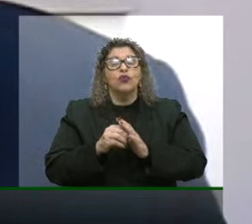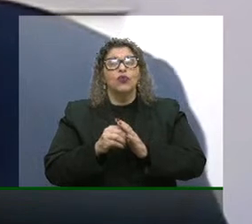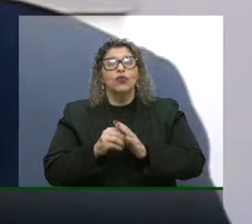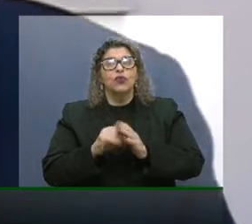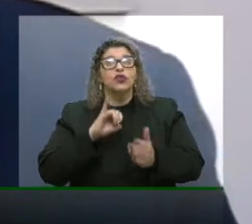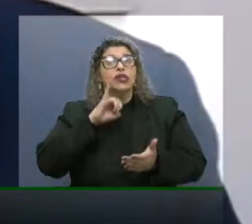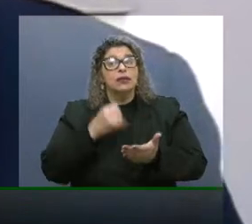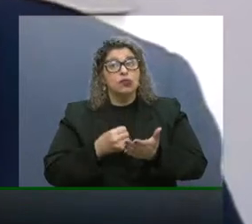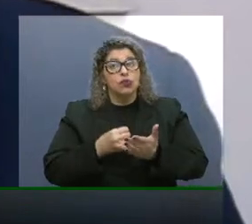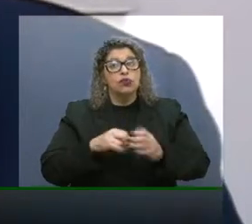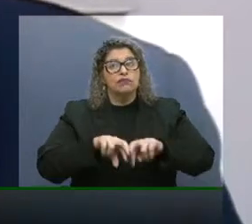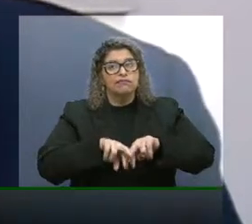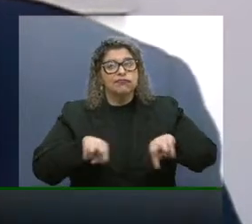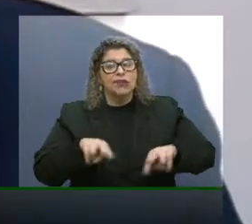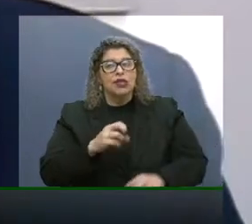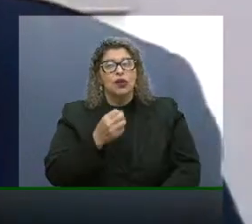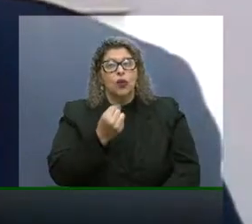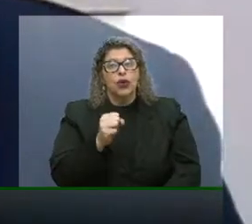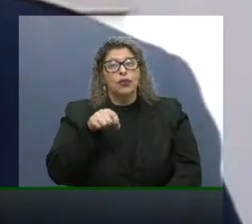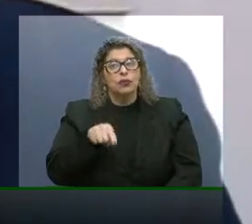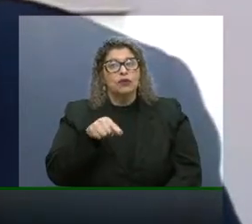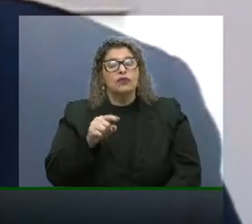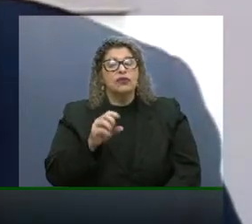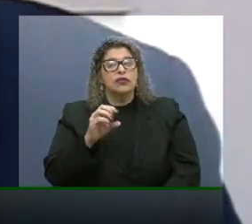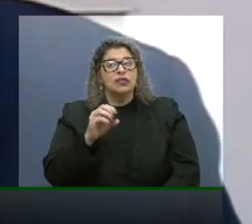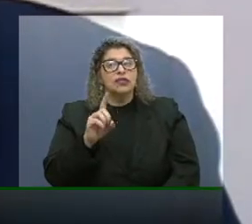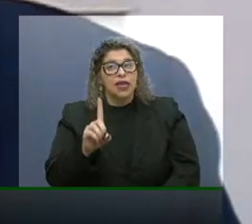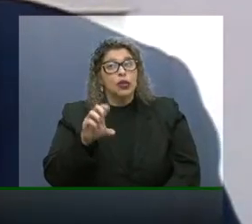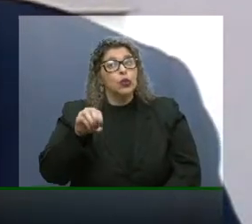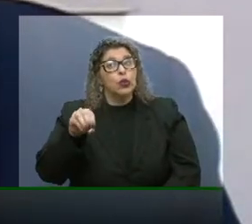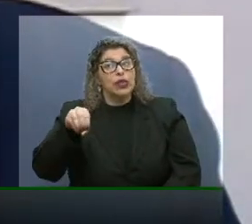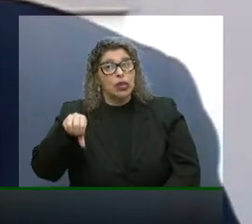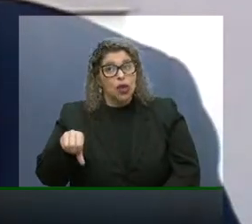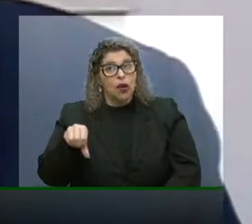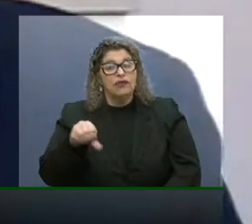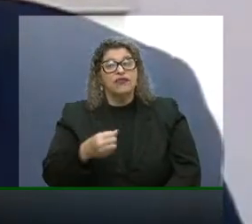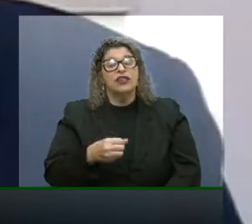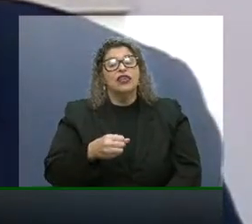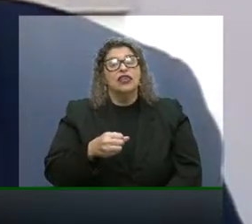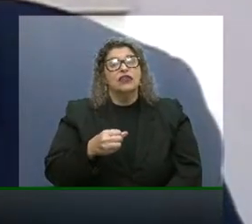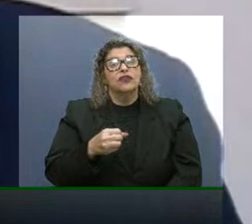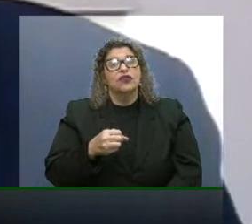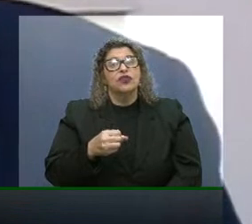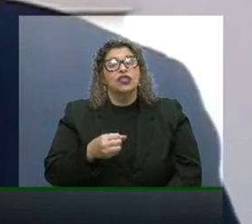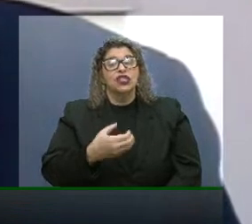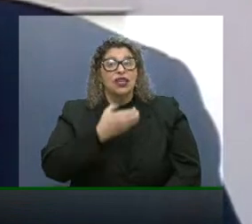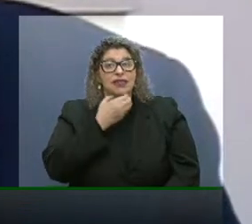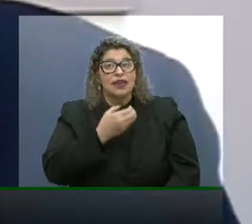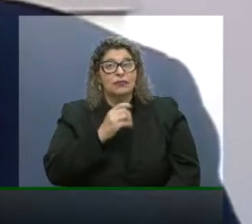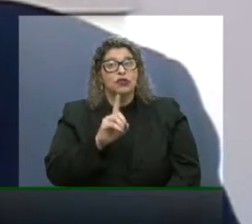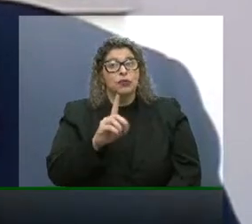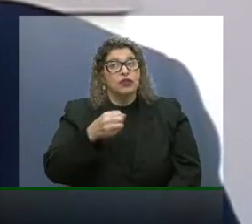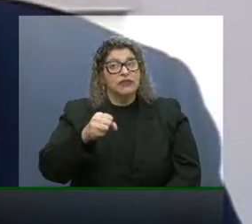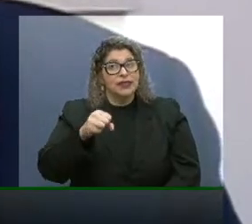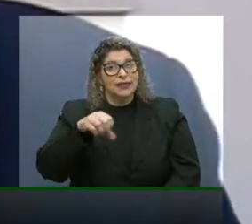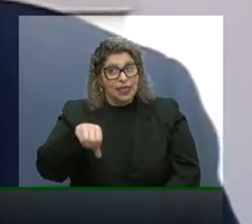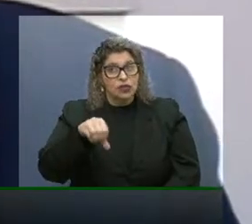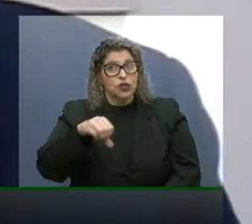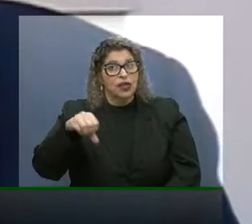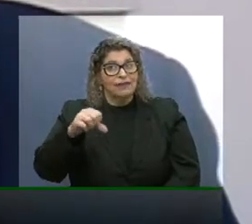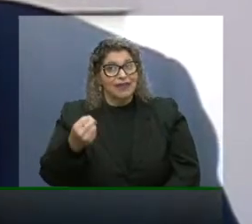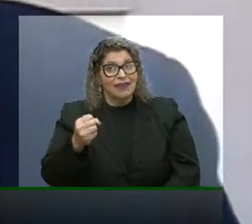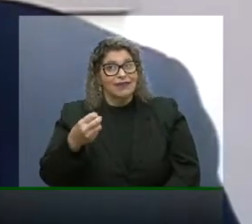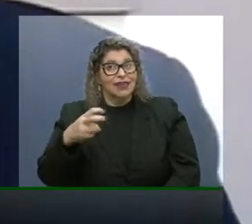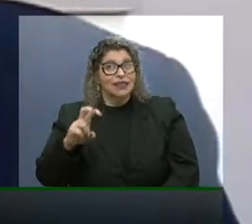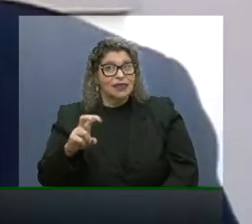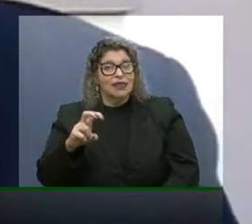providências, a Lei 8.109, de 19 de dezembro de 1985, dispõe sobre a taxa de